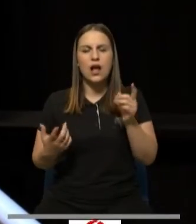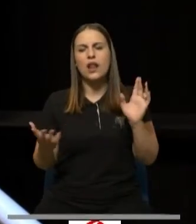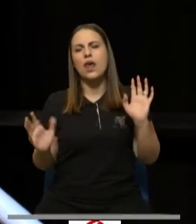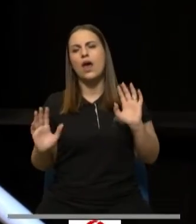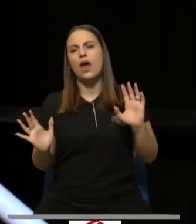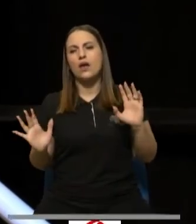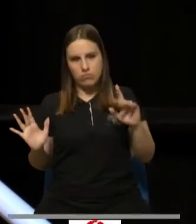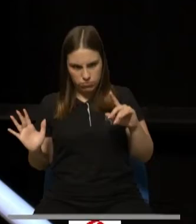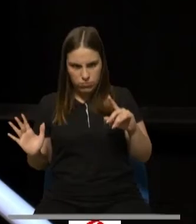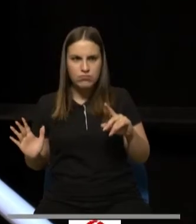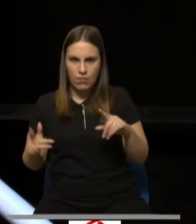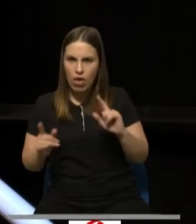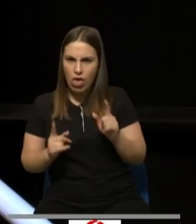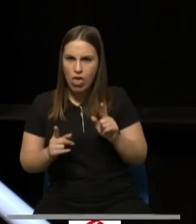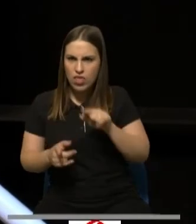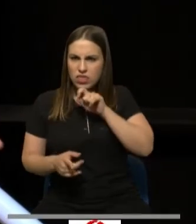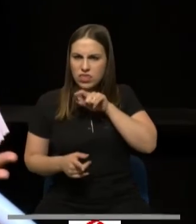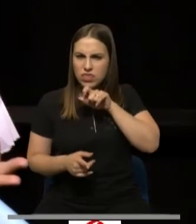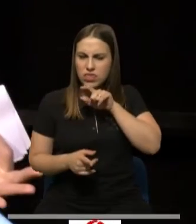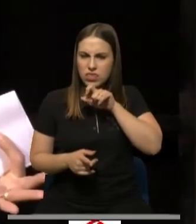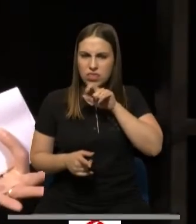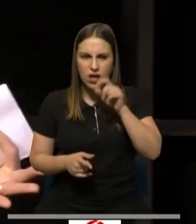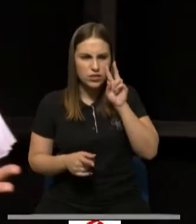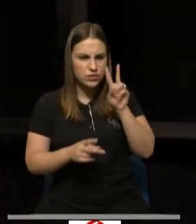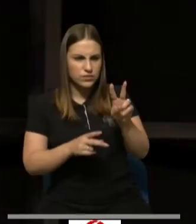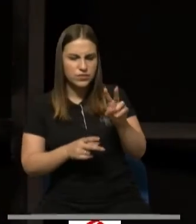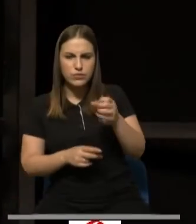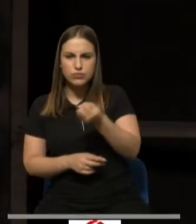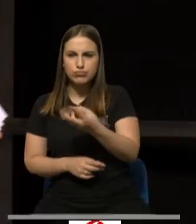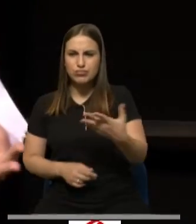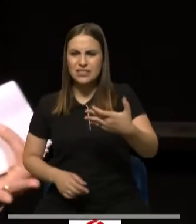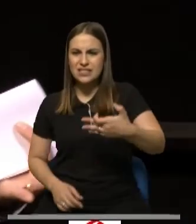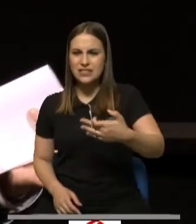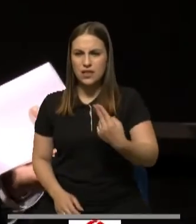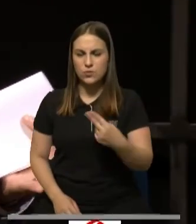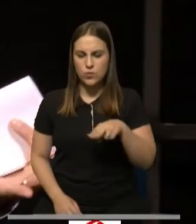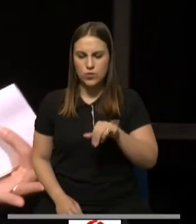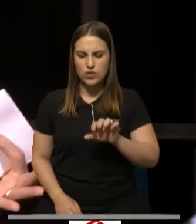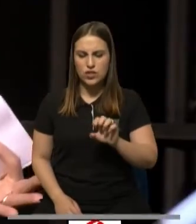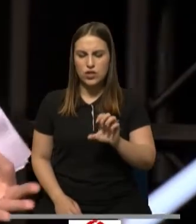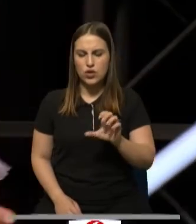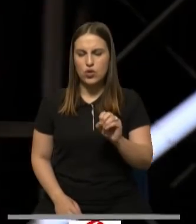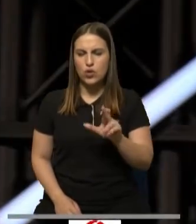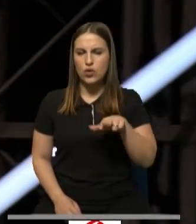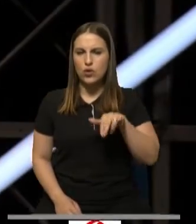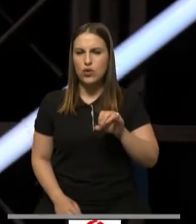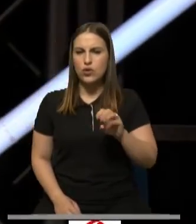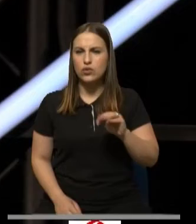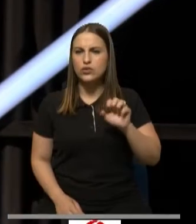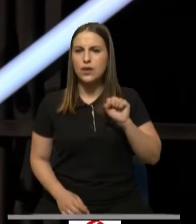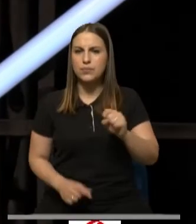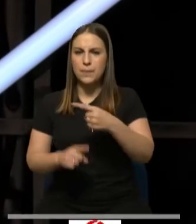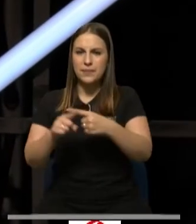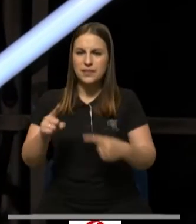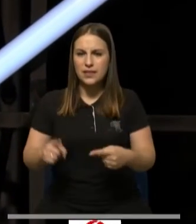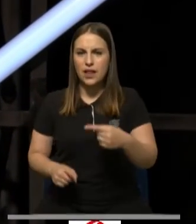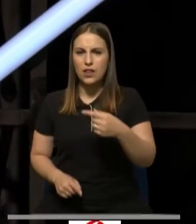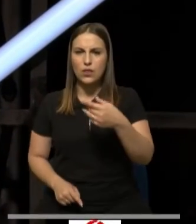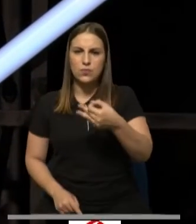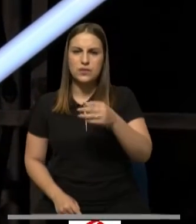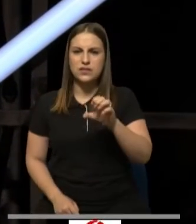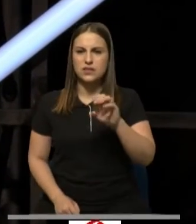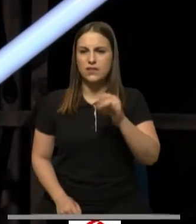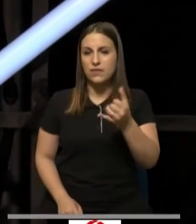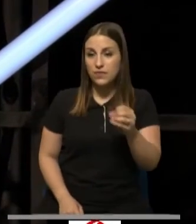possível, e quando olhamos para que esses 7 unicórnios portugueses representam metade do PSI 20, nós temos capacidade